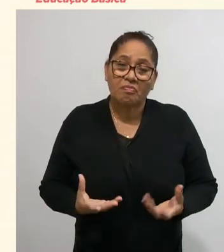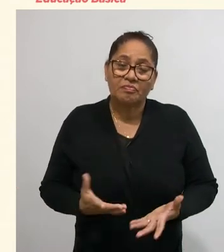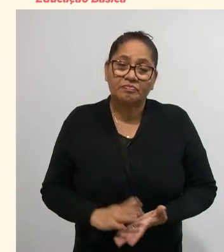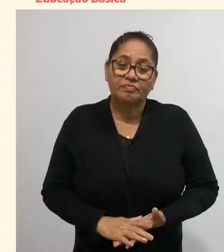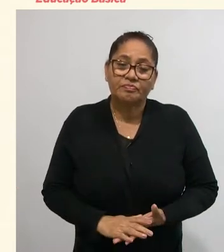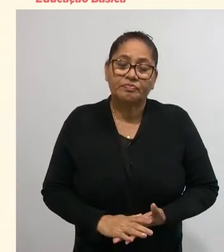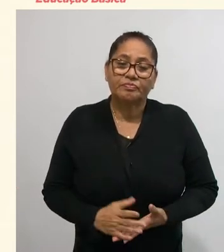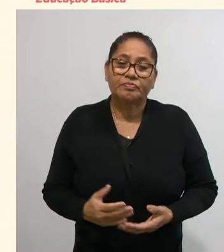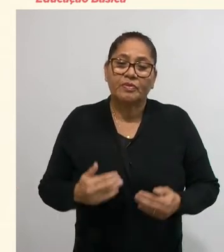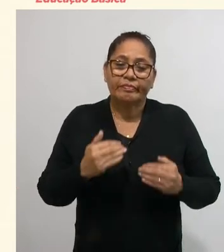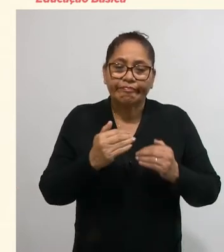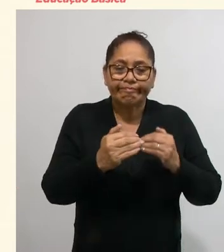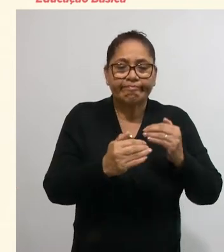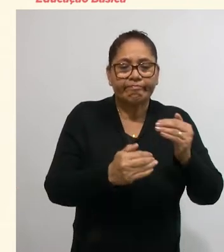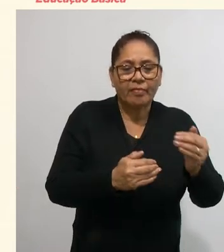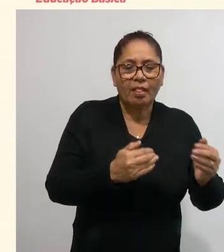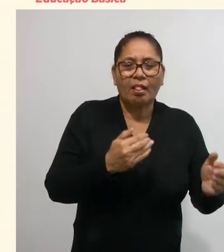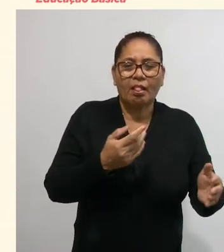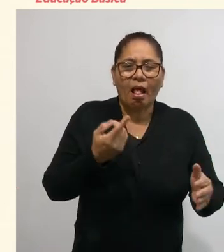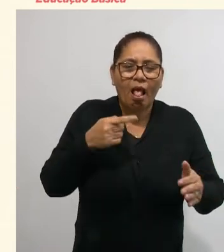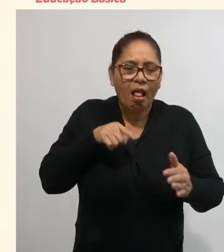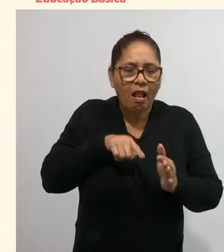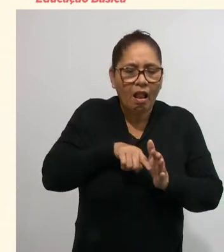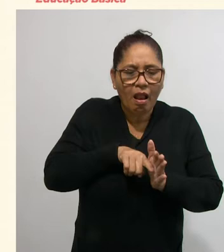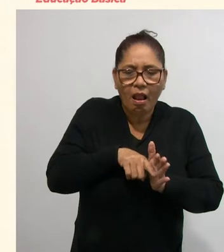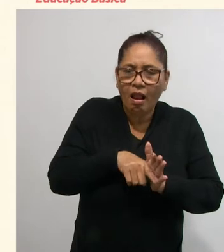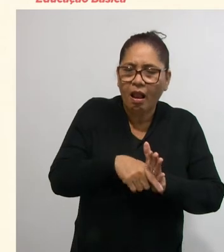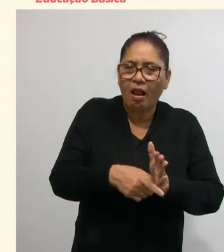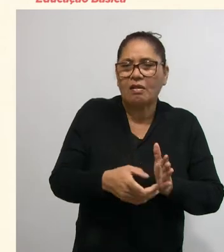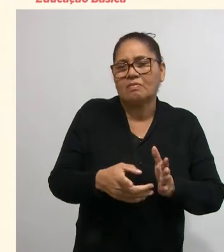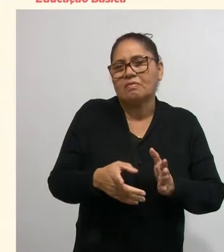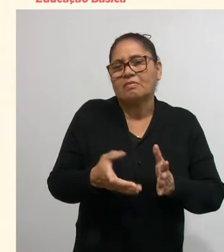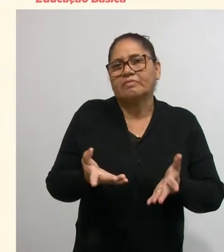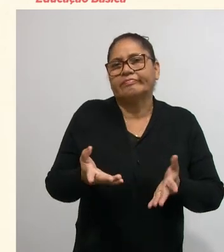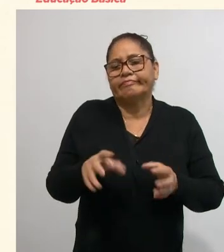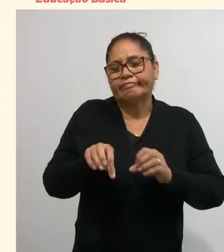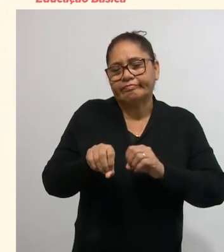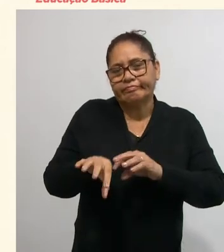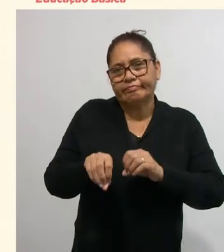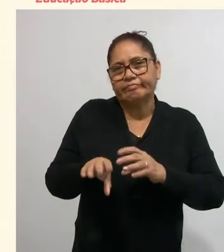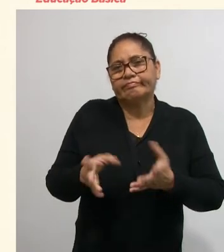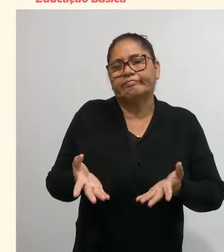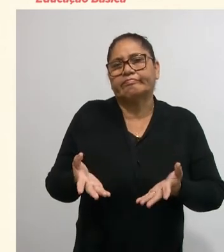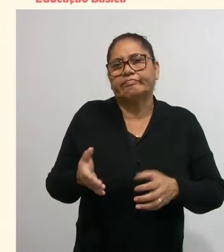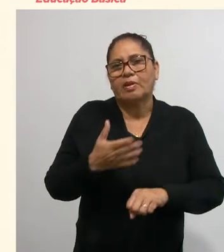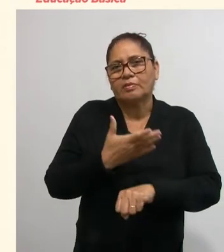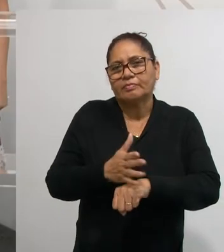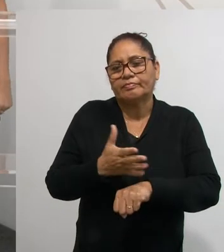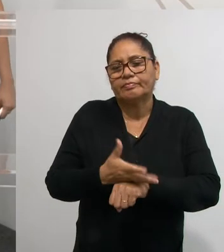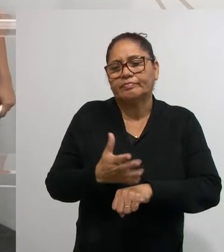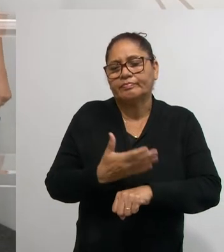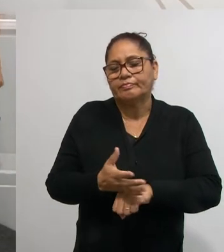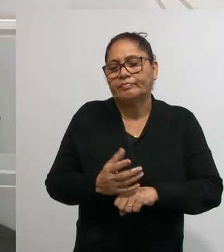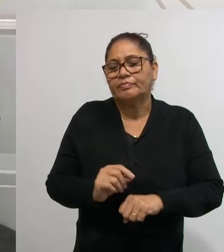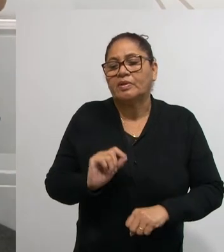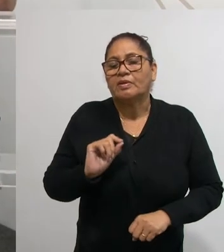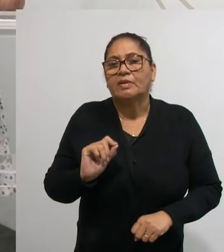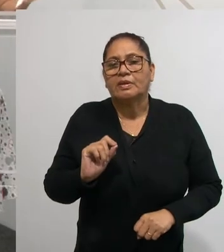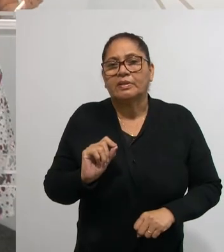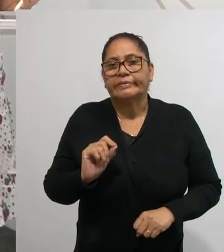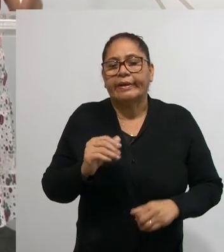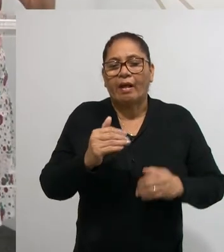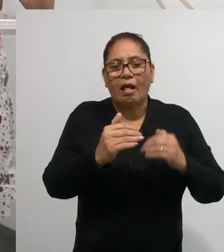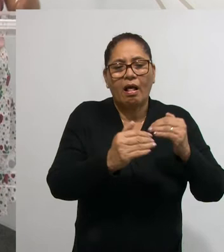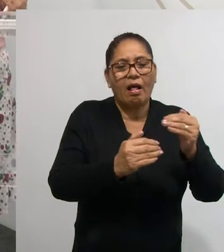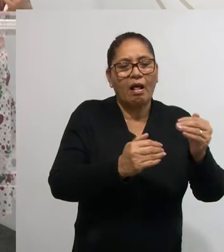áreas de conhecimento que contribui para fundamentar a prática educativa tão a prática educativa ela vai